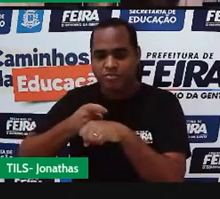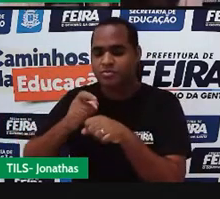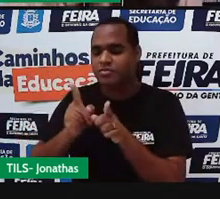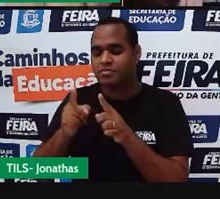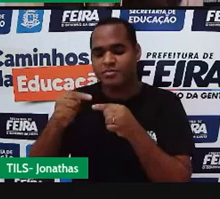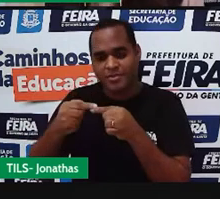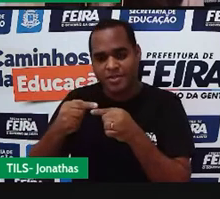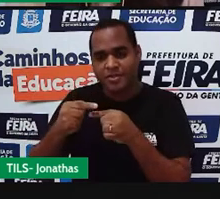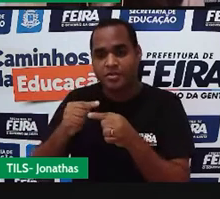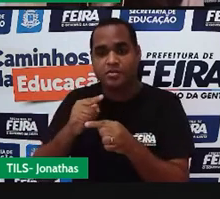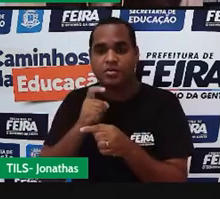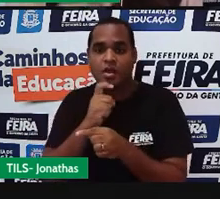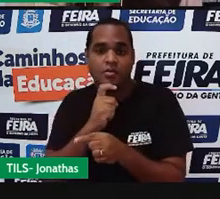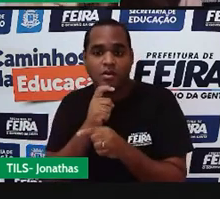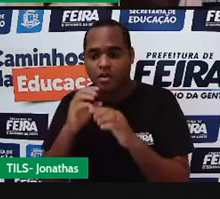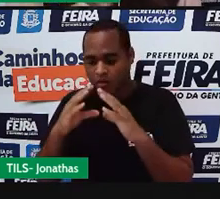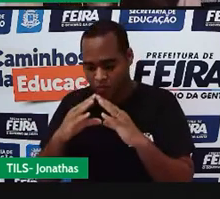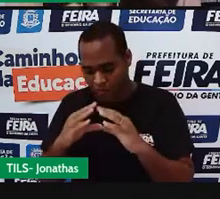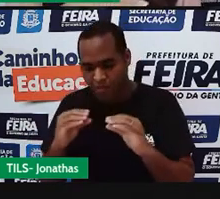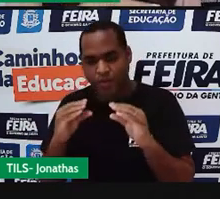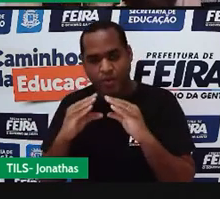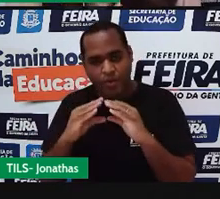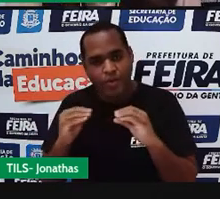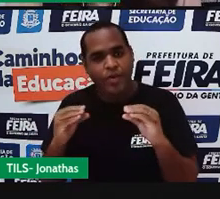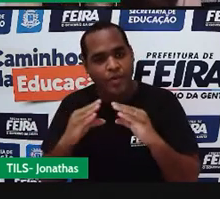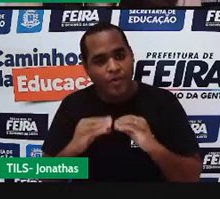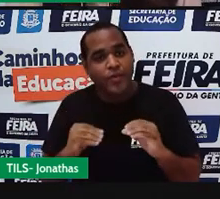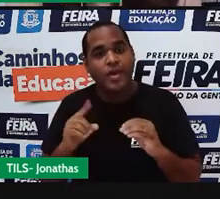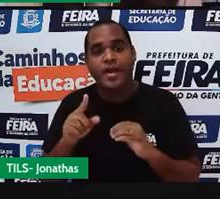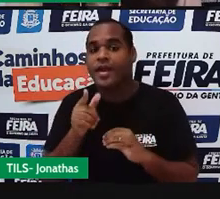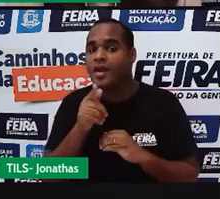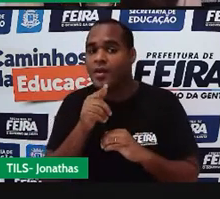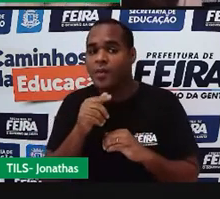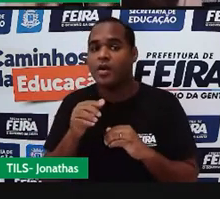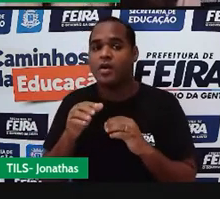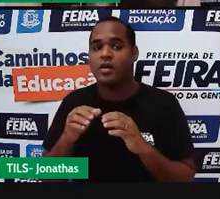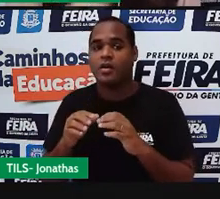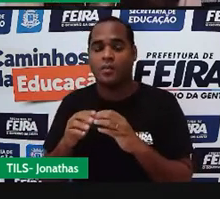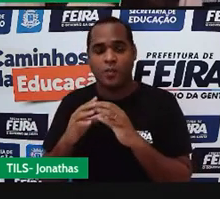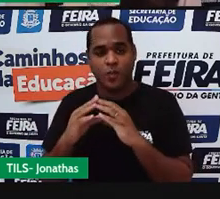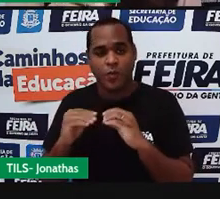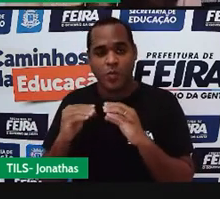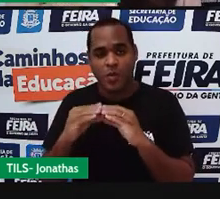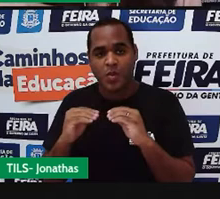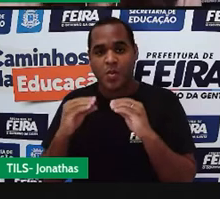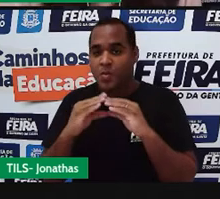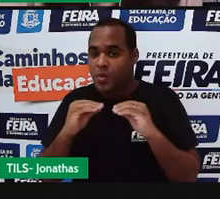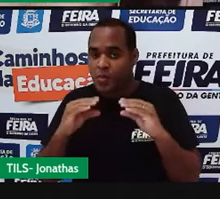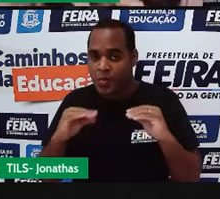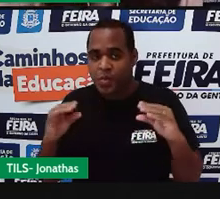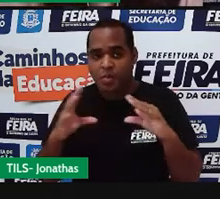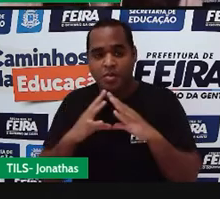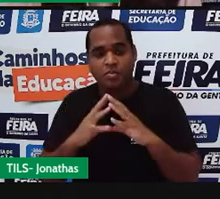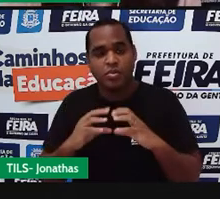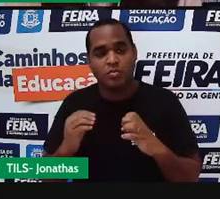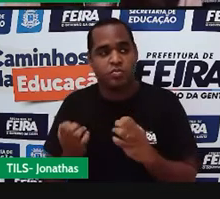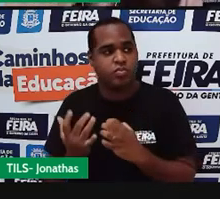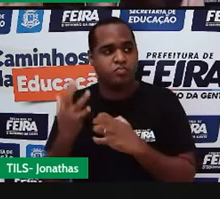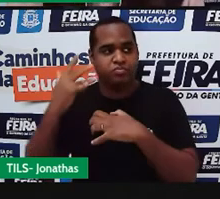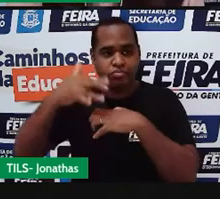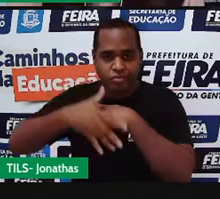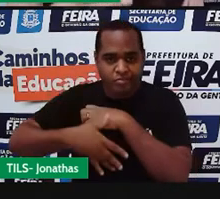o que é que vai acontecer esse gelo vai derreter E se ele vai derreter isso aquele copo já tava cheio de água depois que o gelo derreter essa água vai